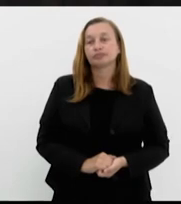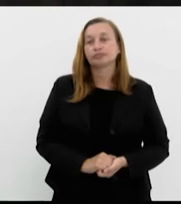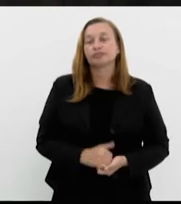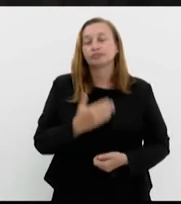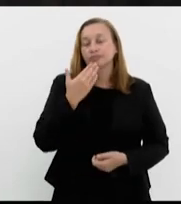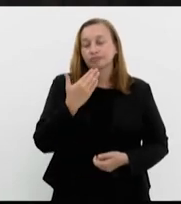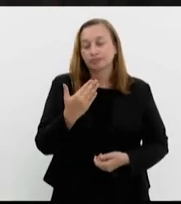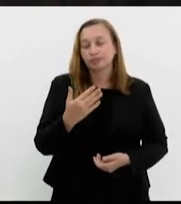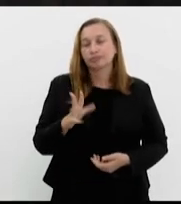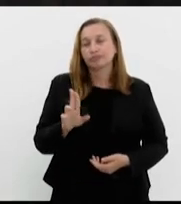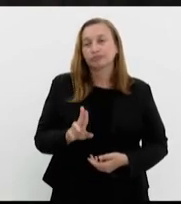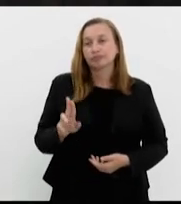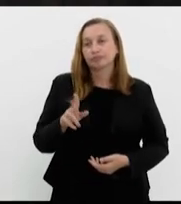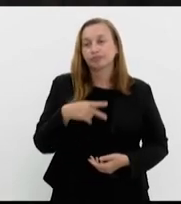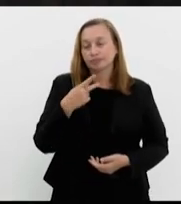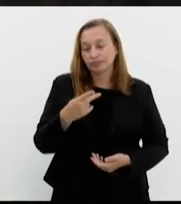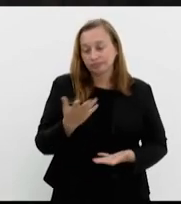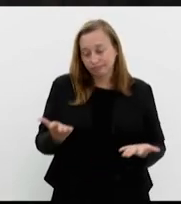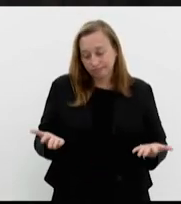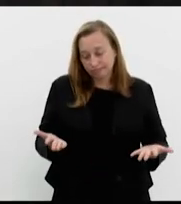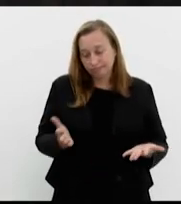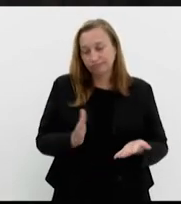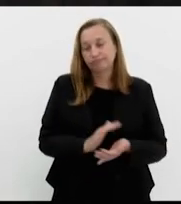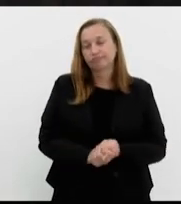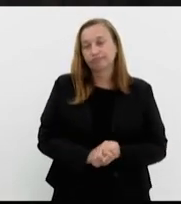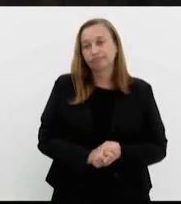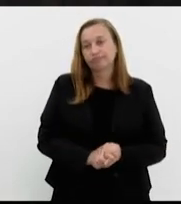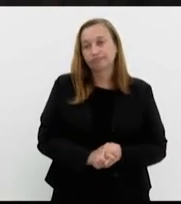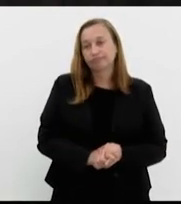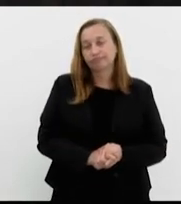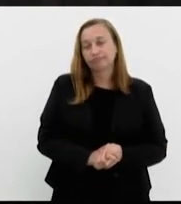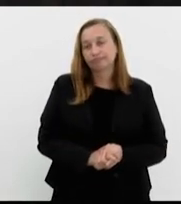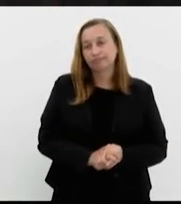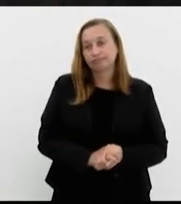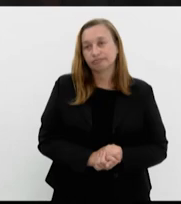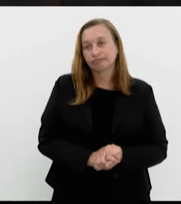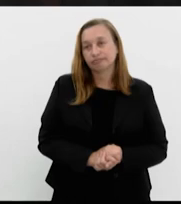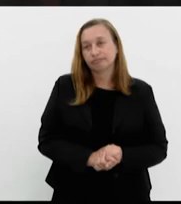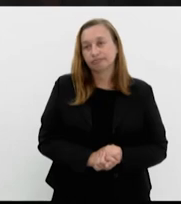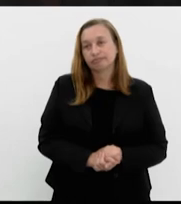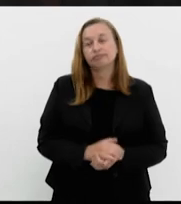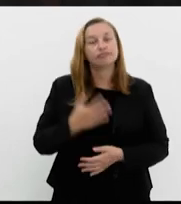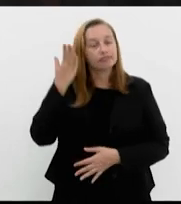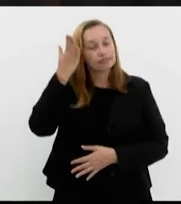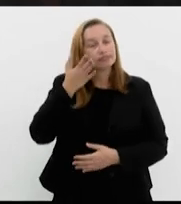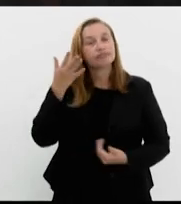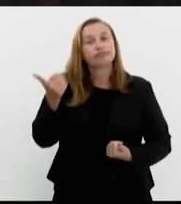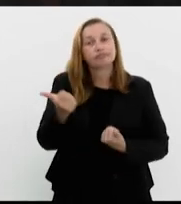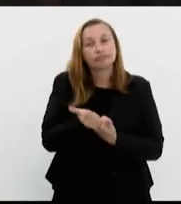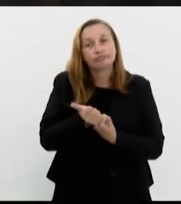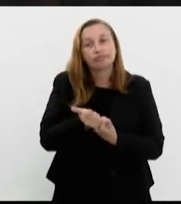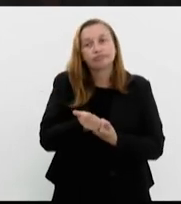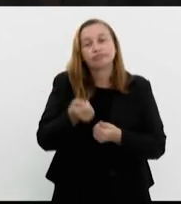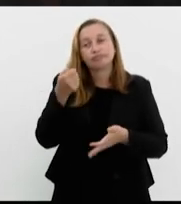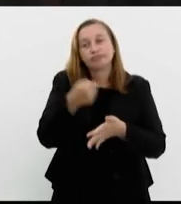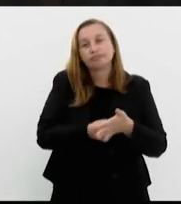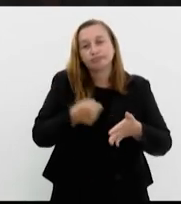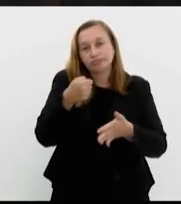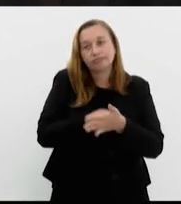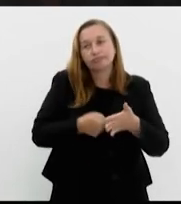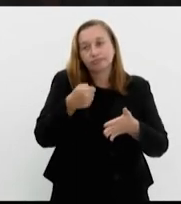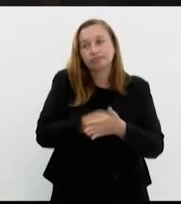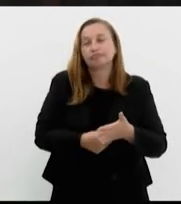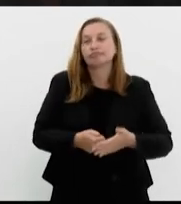para fazer uso da palavra, para deixar aqui a minha mensagem de apoio a essa luta,